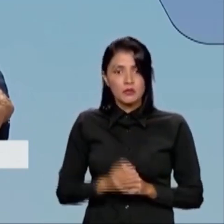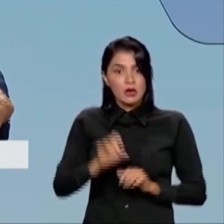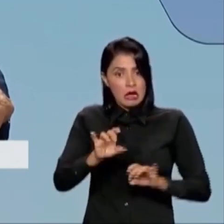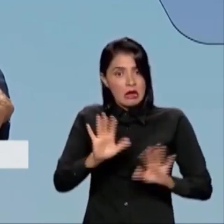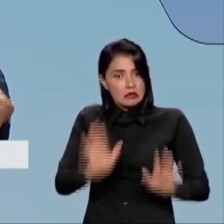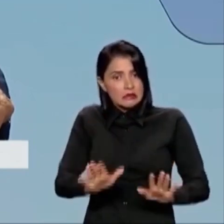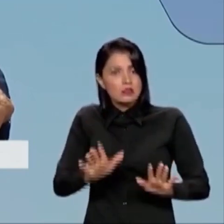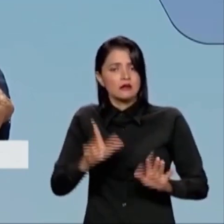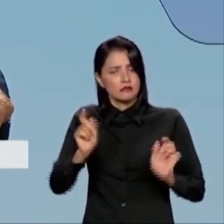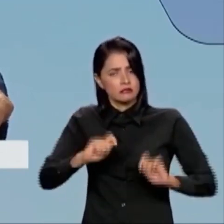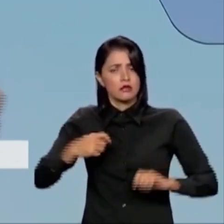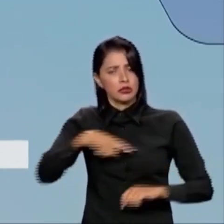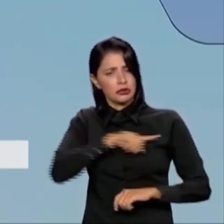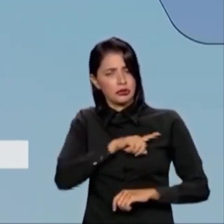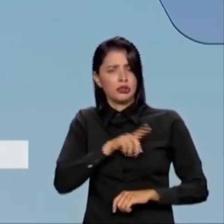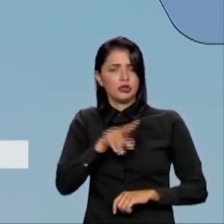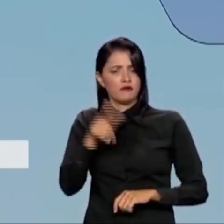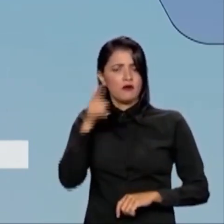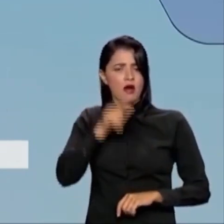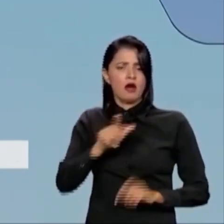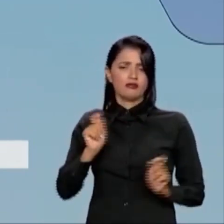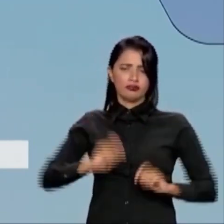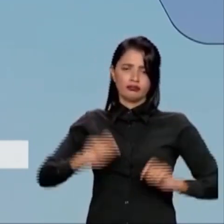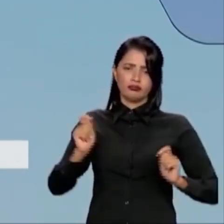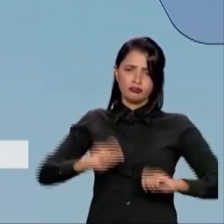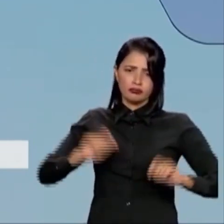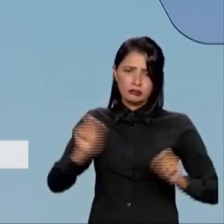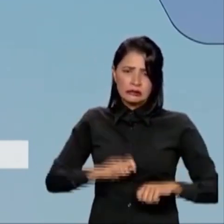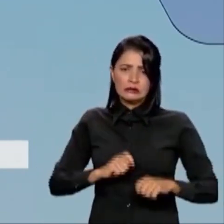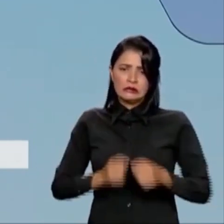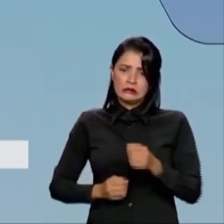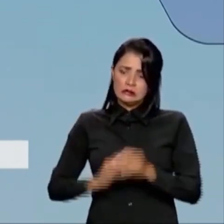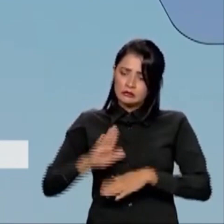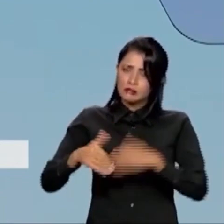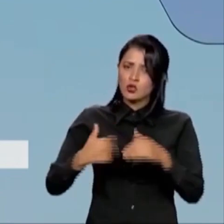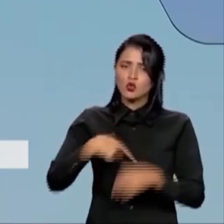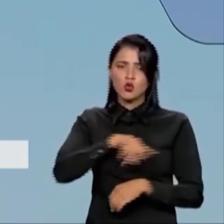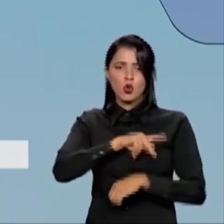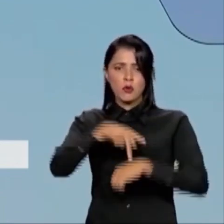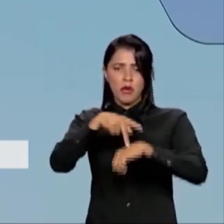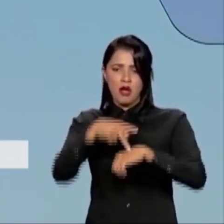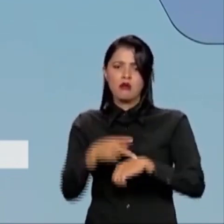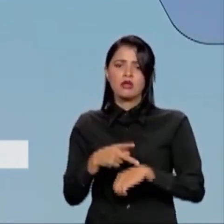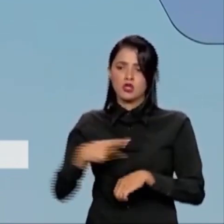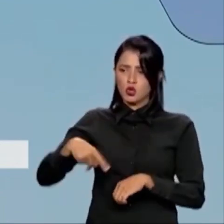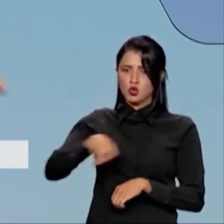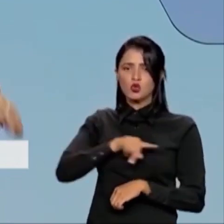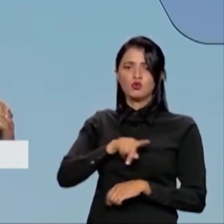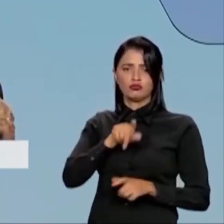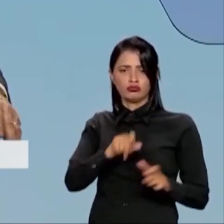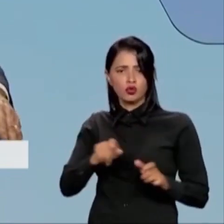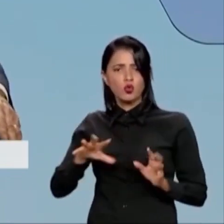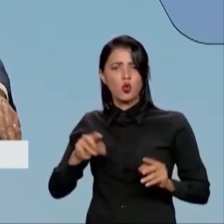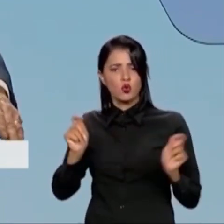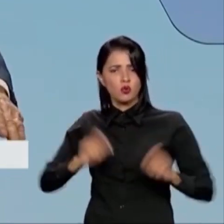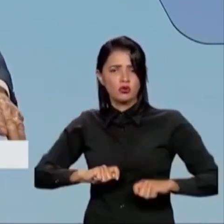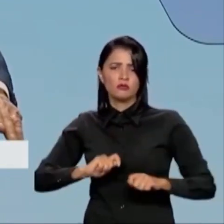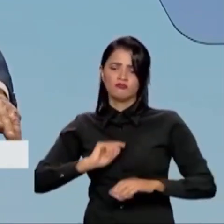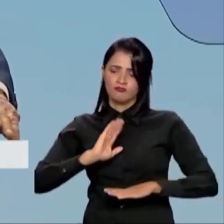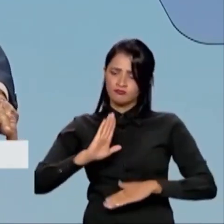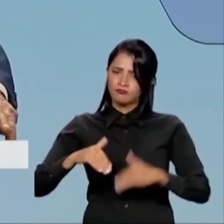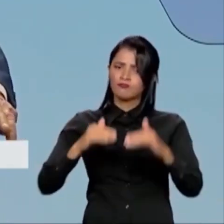assim é que a gente vai poder desenvolver definitivamente os nossos países. Esses são